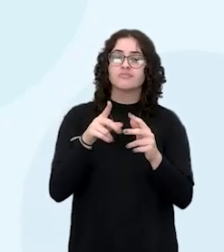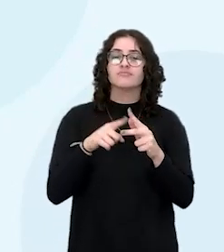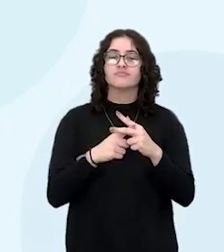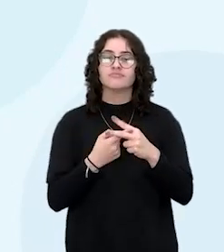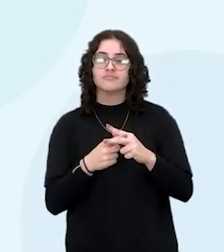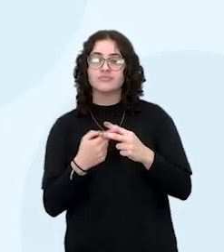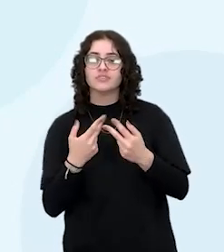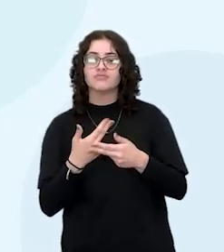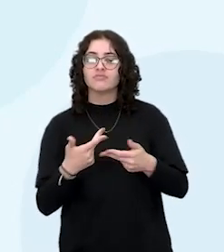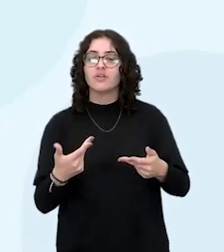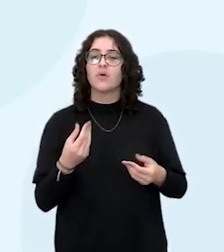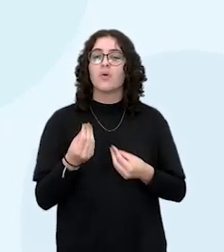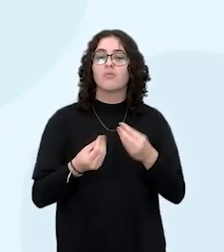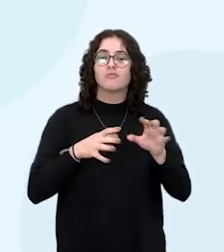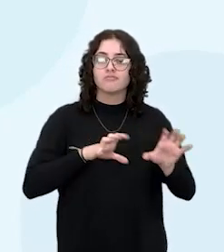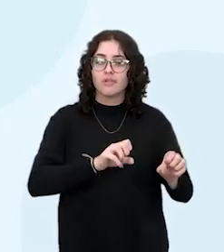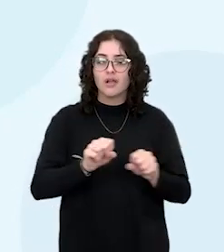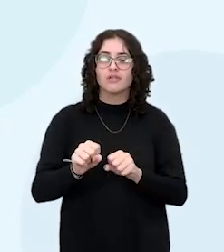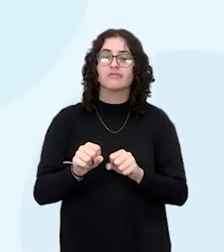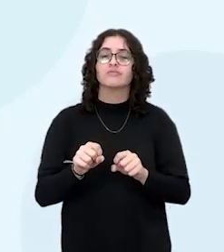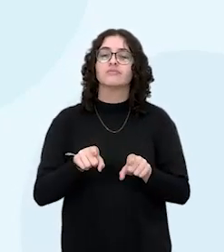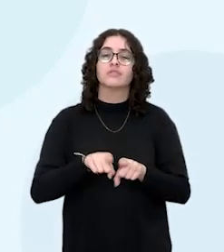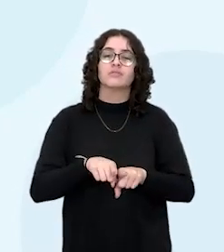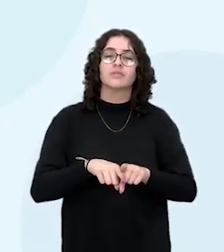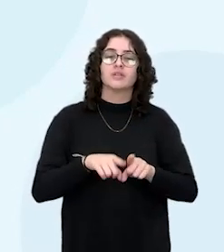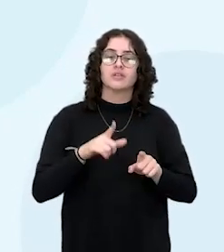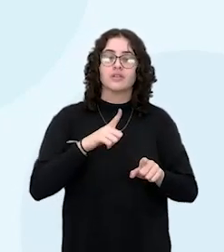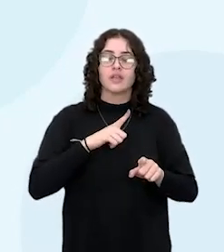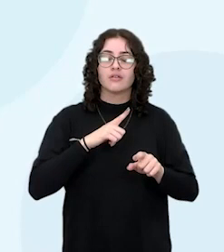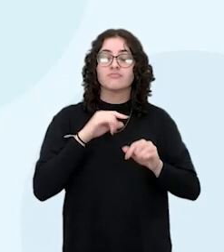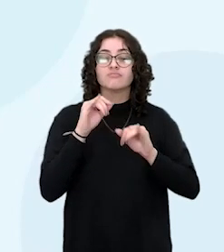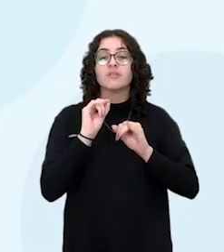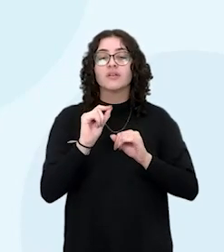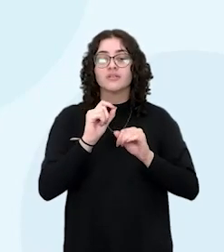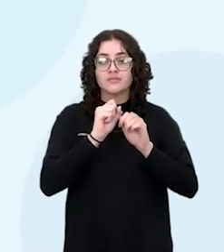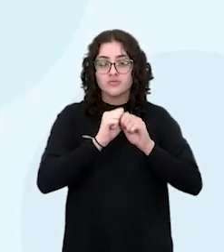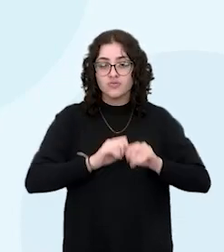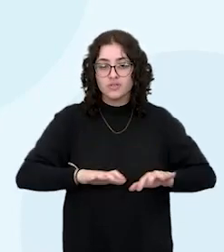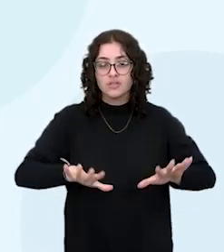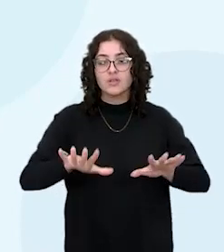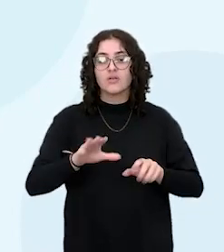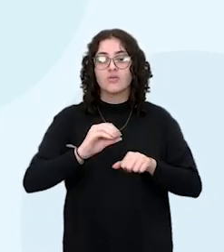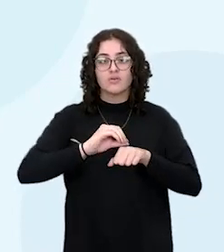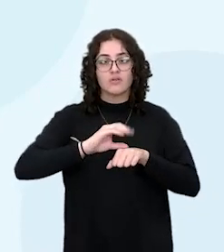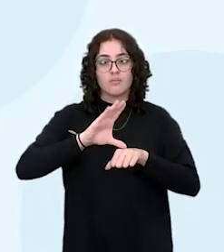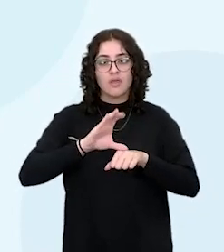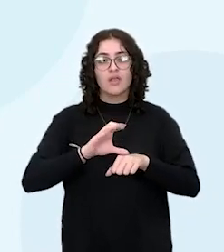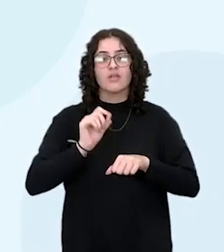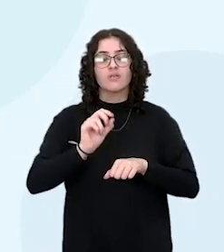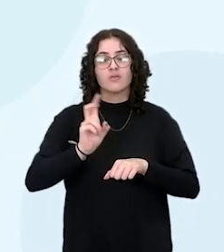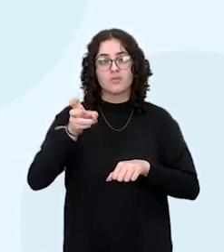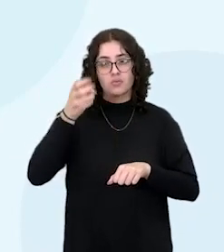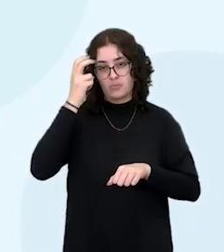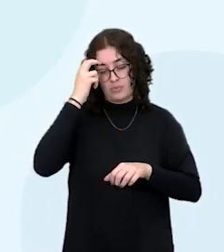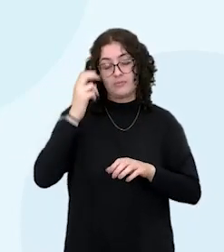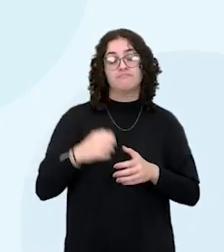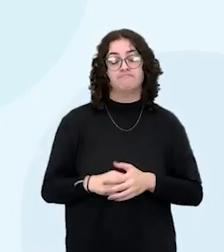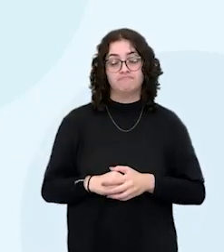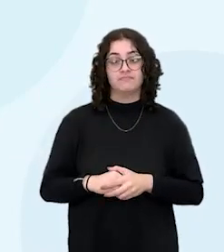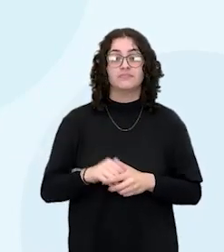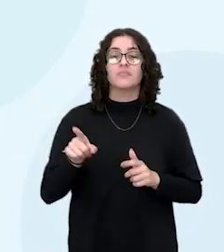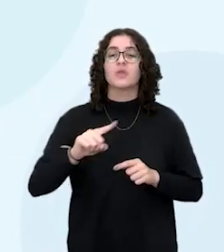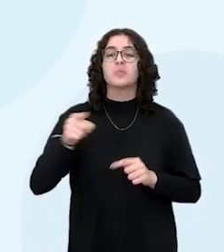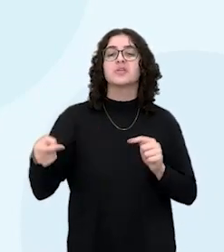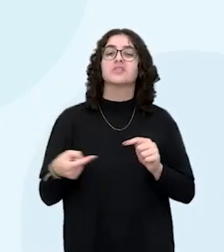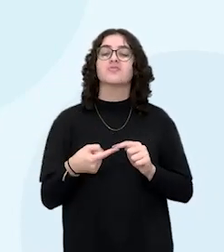e de novos formatos de produção e distribuição do conhecimento na cultura de rede. O objetivo desse nosso